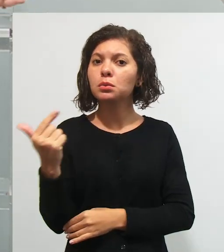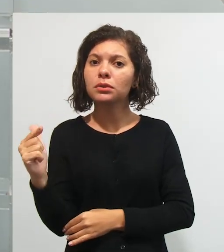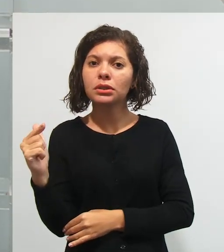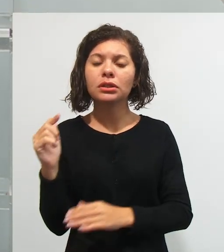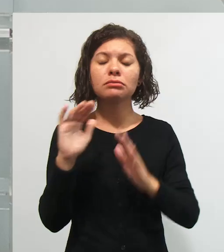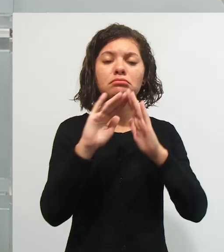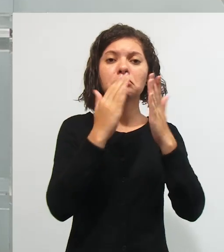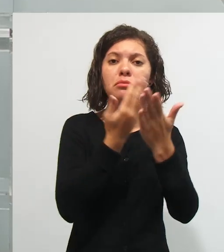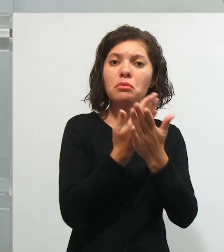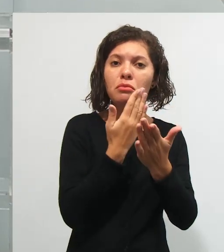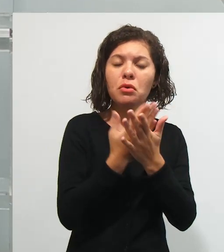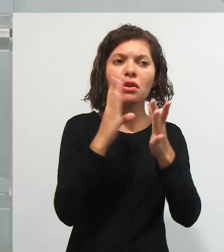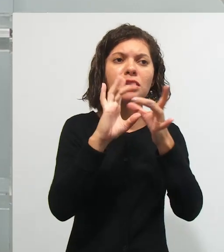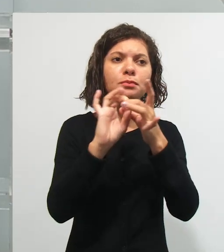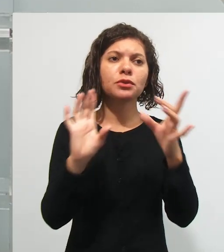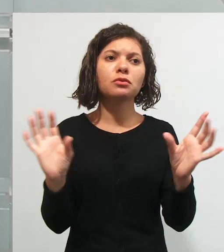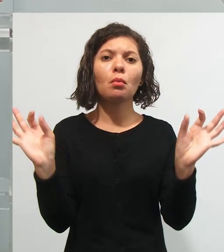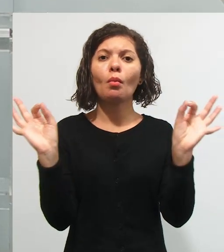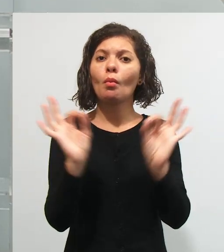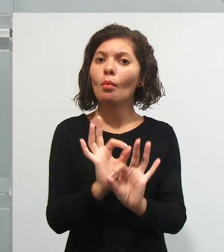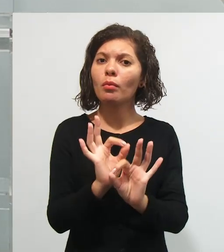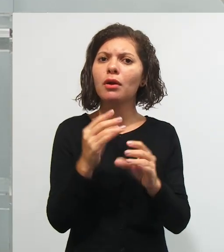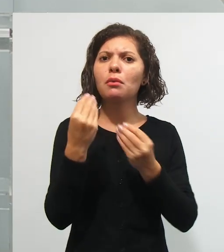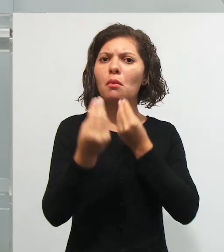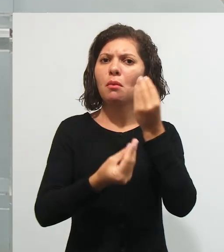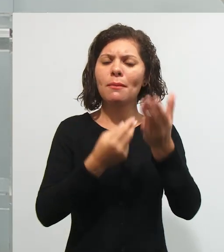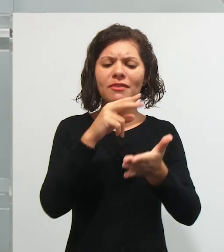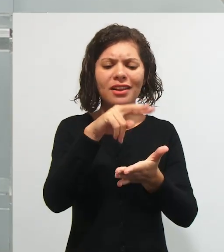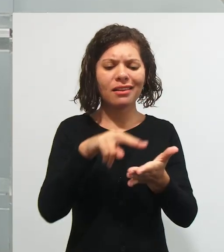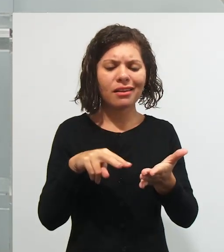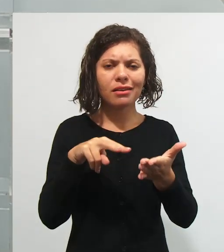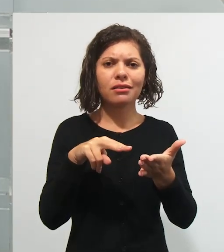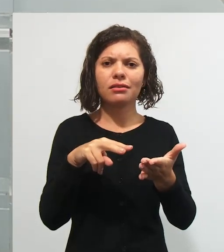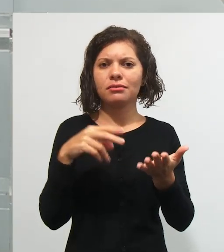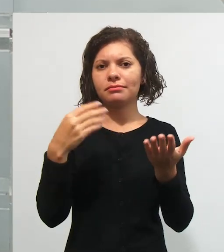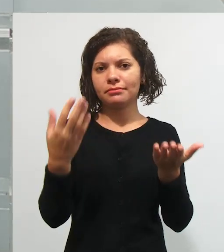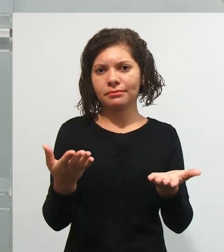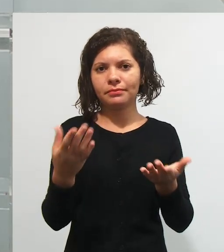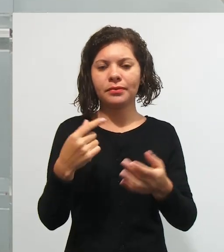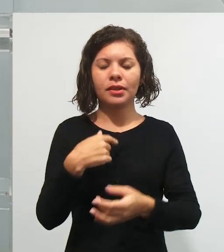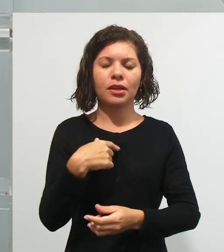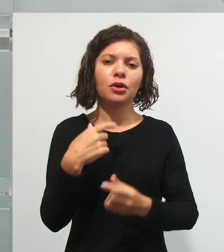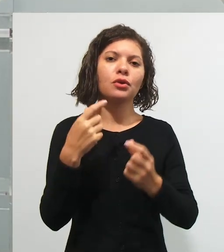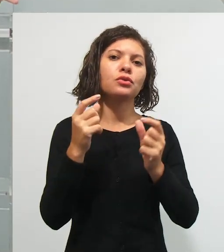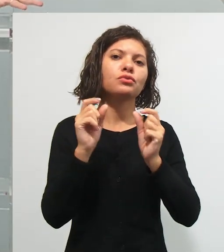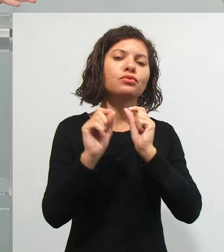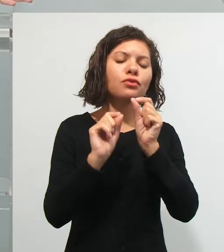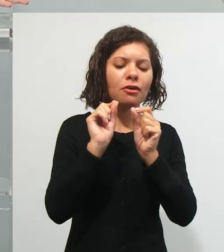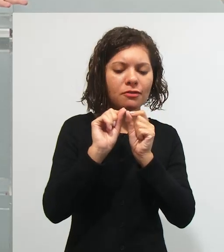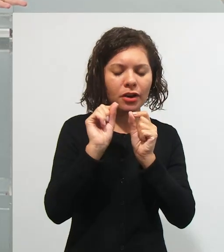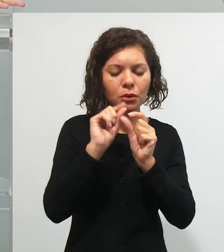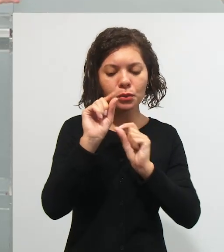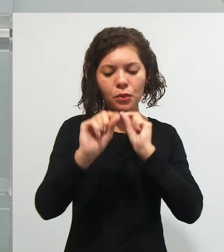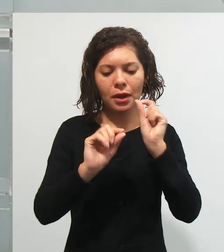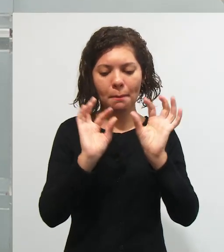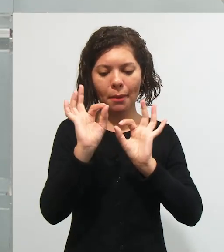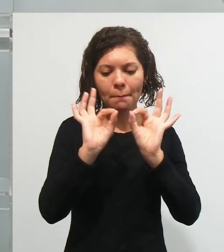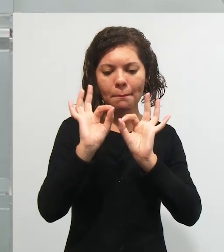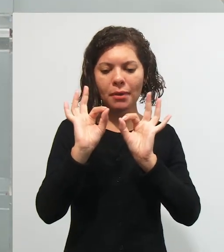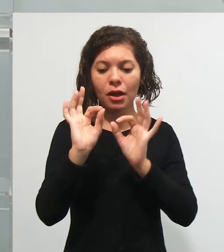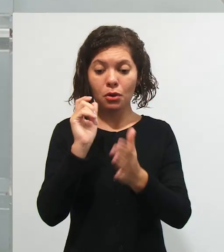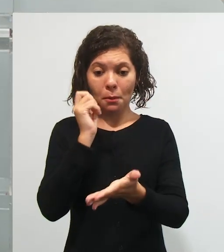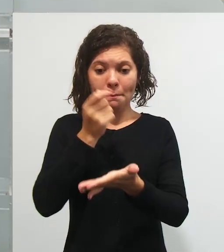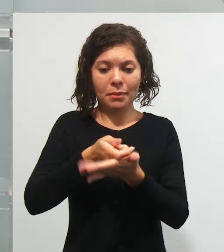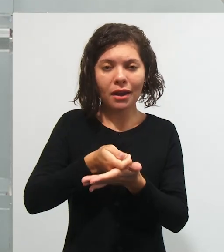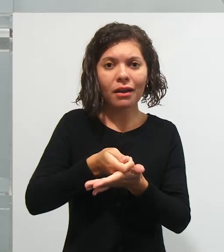vou ler e escrever se não tem livro? Então aí eu posso o quê? Fazer uma proposição. Vamos comprar livros? Parece mais